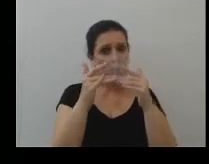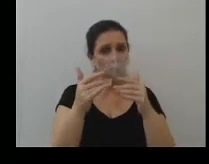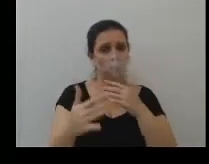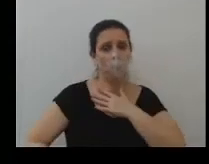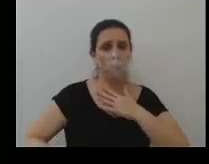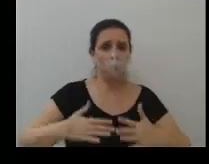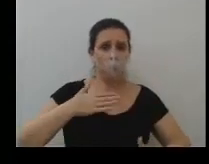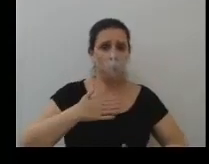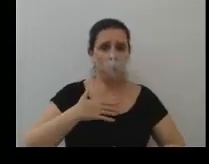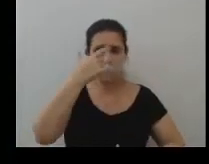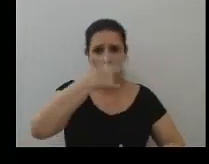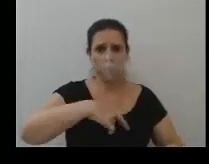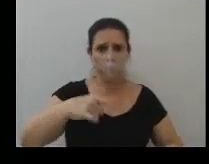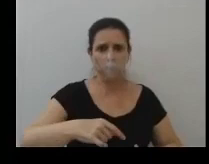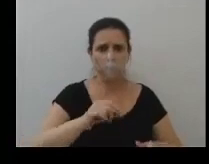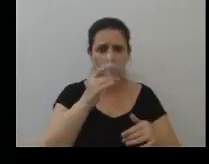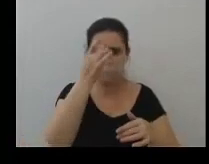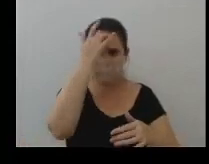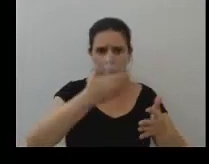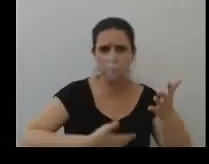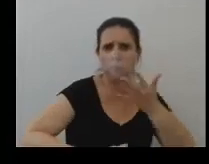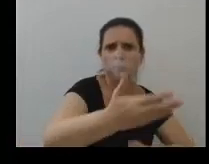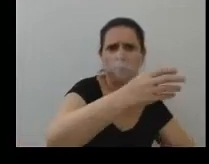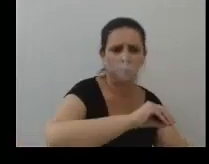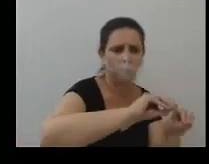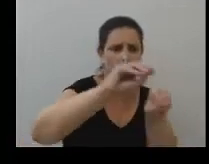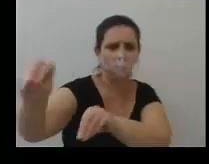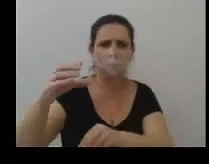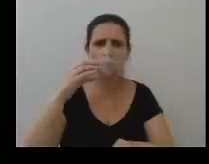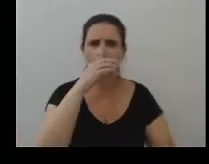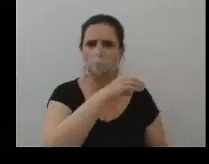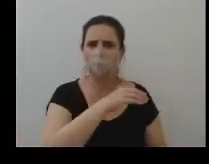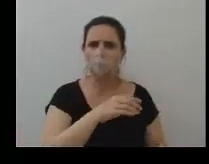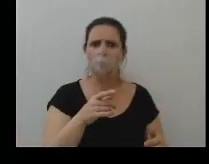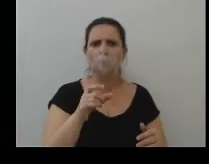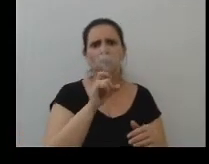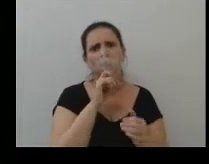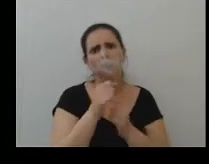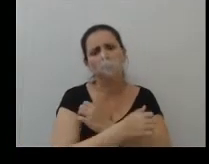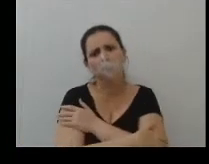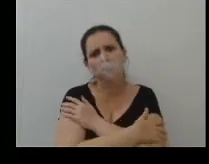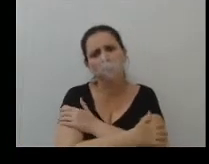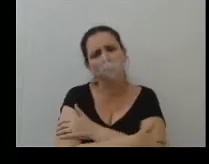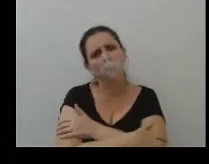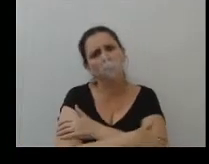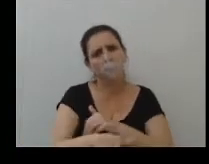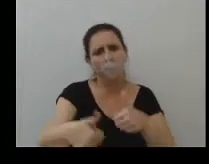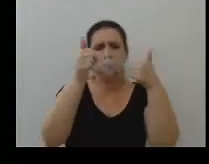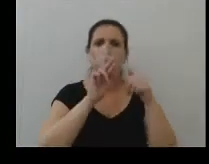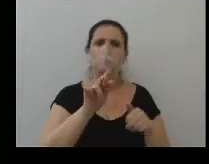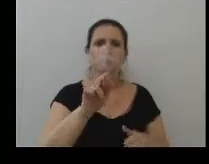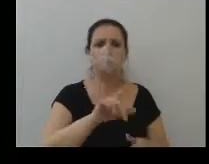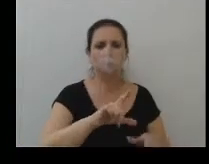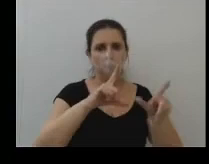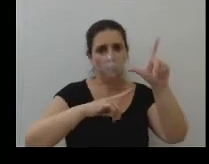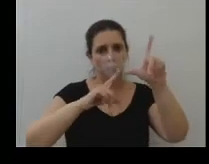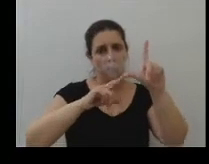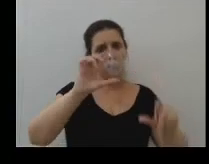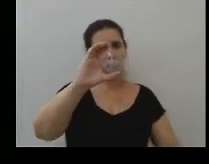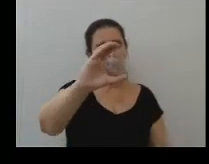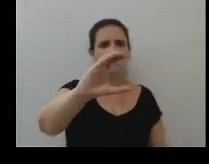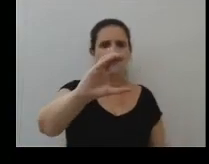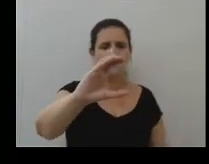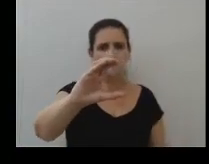humano, facilitando a transferência de calor. Se facilitar a transferência de calor, eu sinto frio. Então a melhor resposta seria